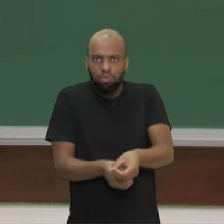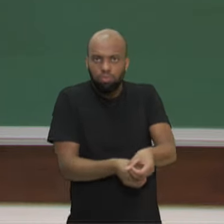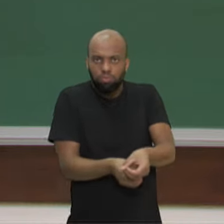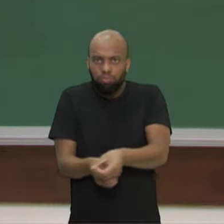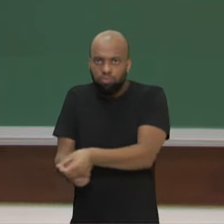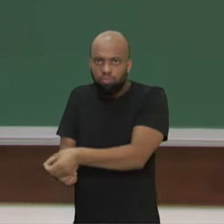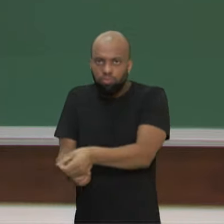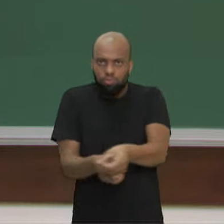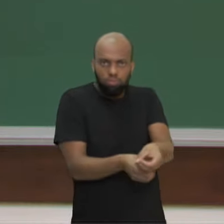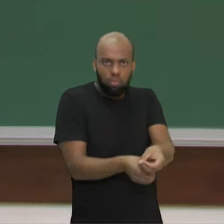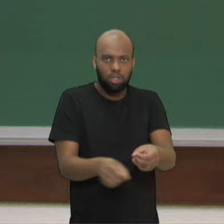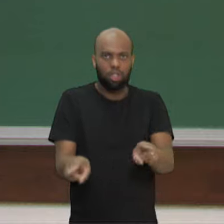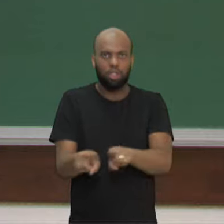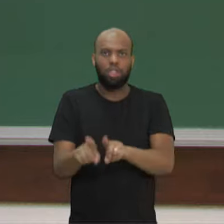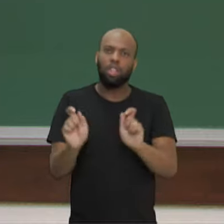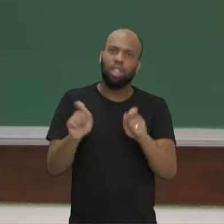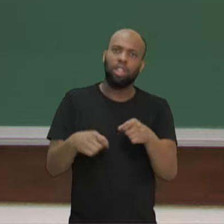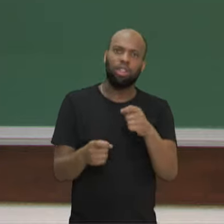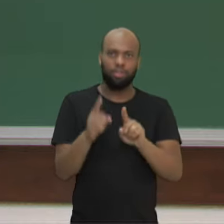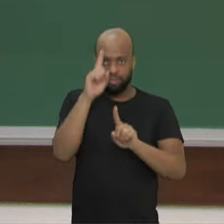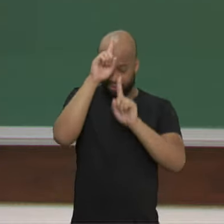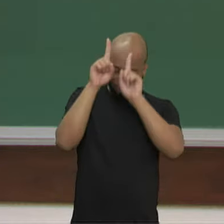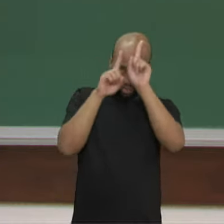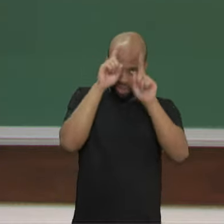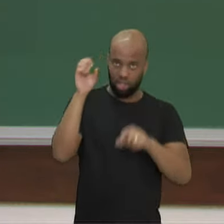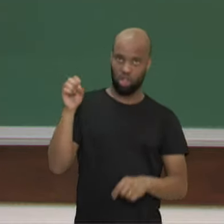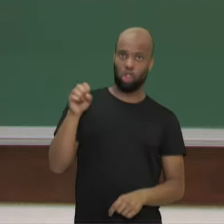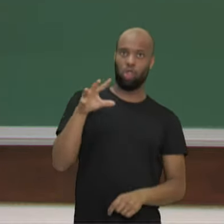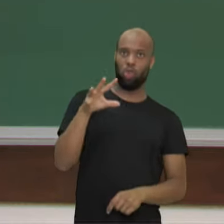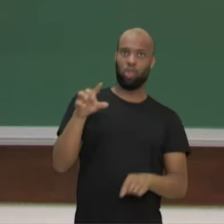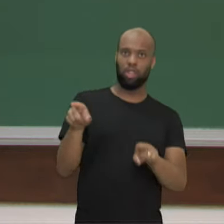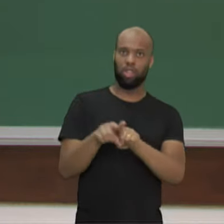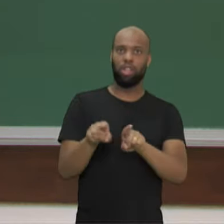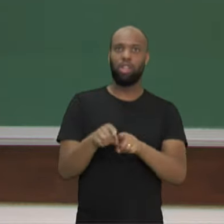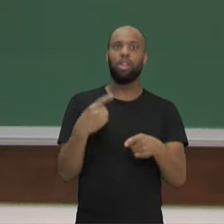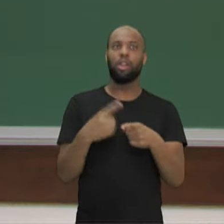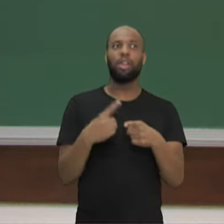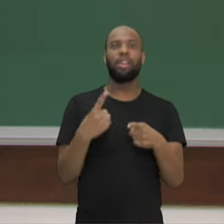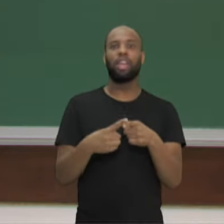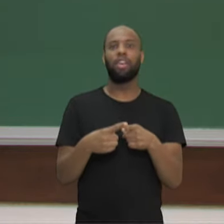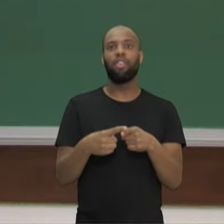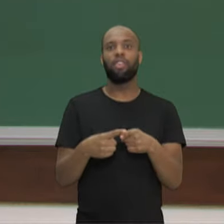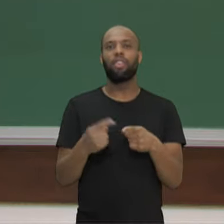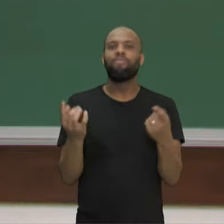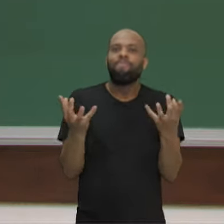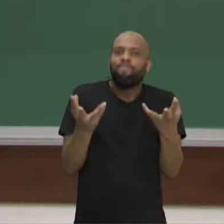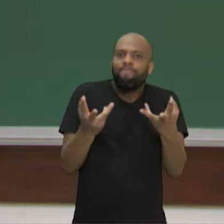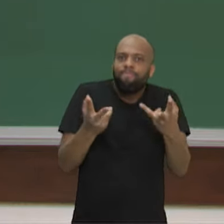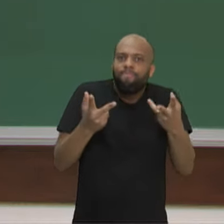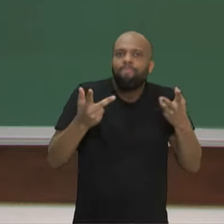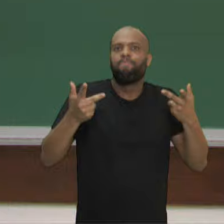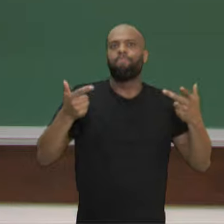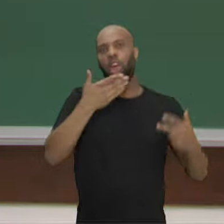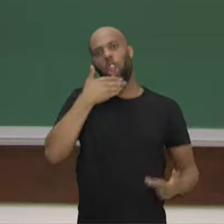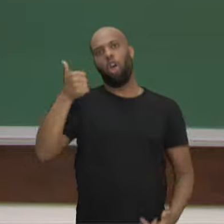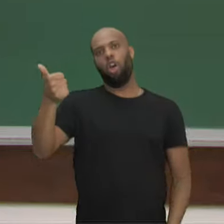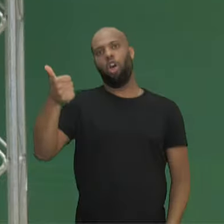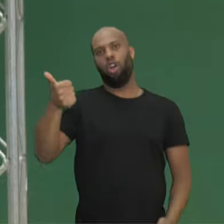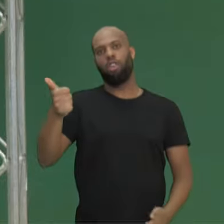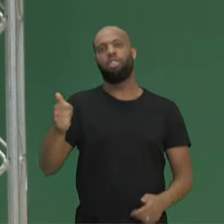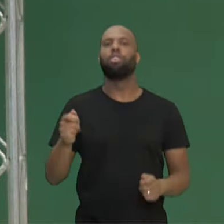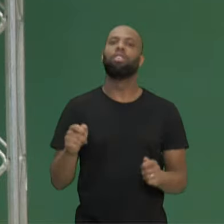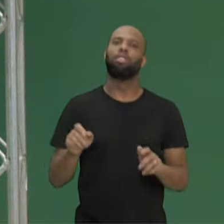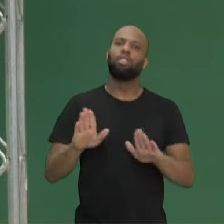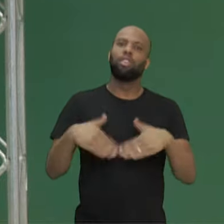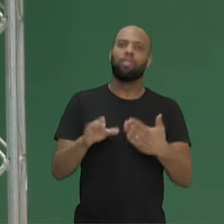criar essa iluminação. Porque quando a gente traz a iluminação, a cena fica muito mais rica na hora da criação, né? Então, não